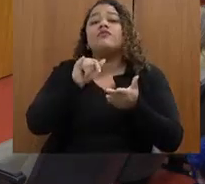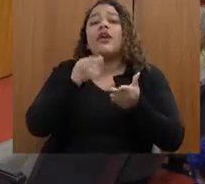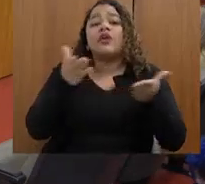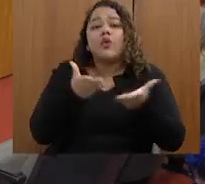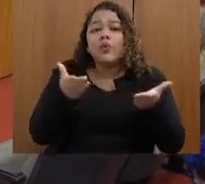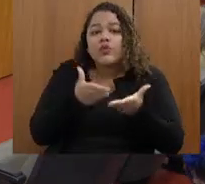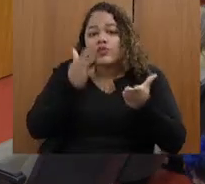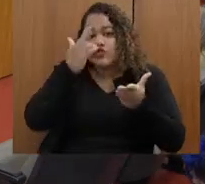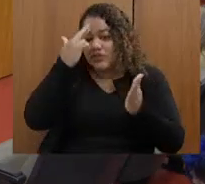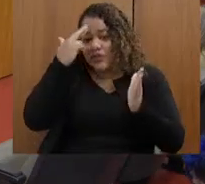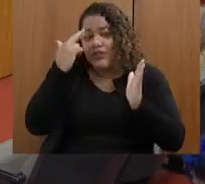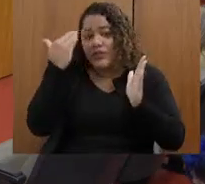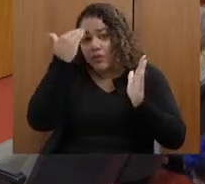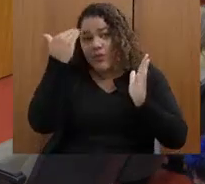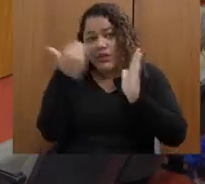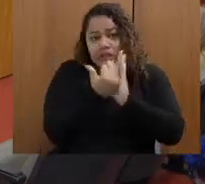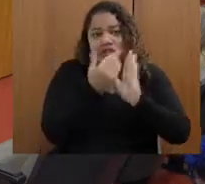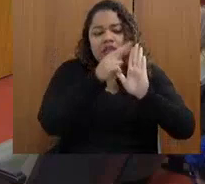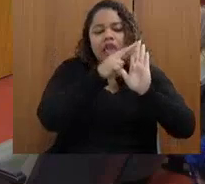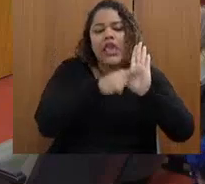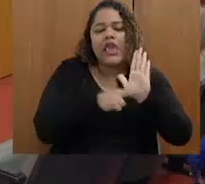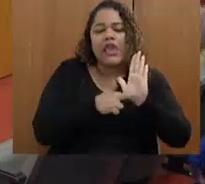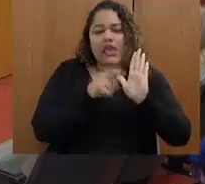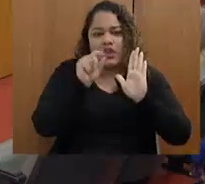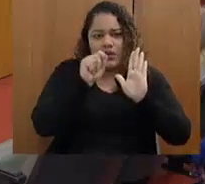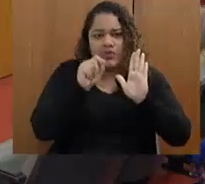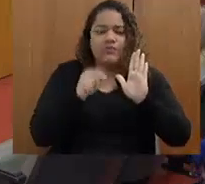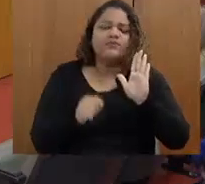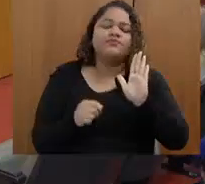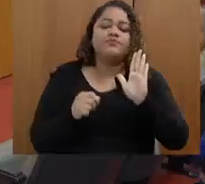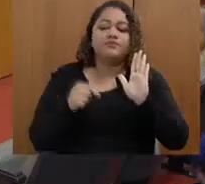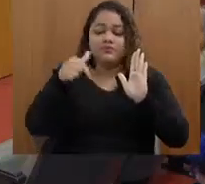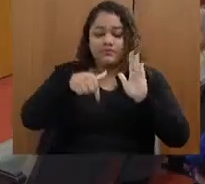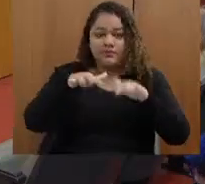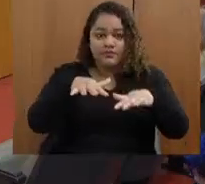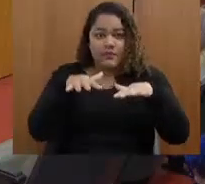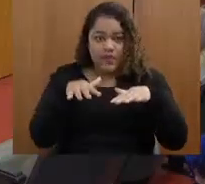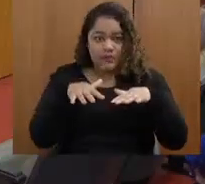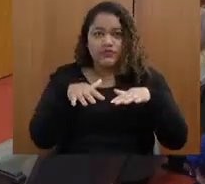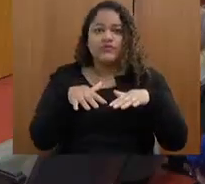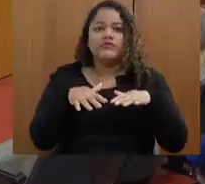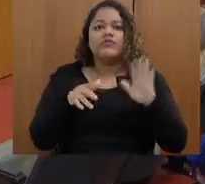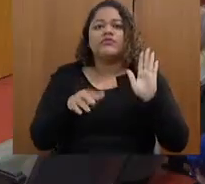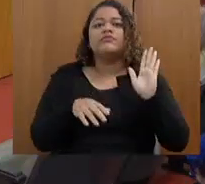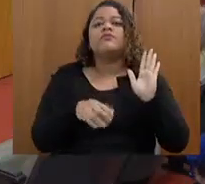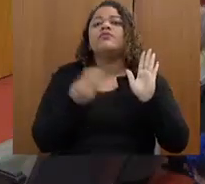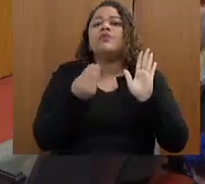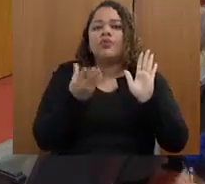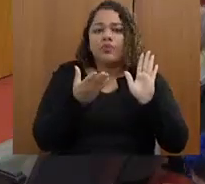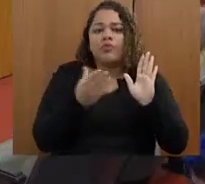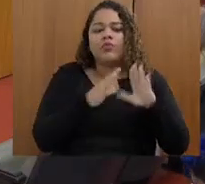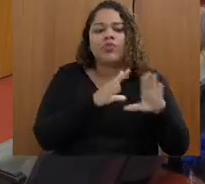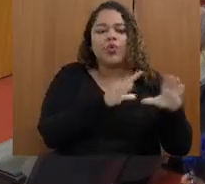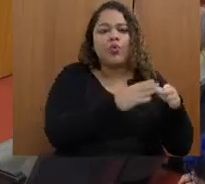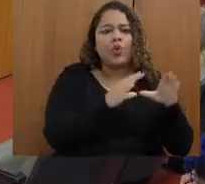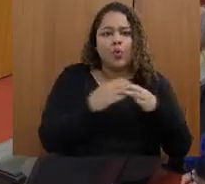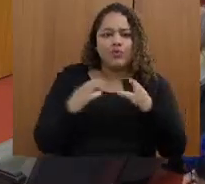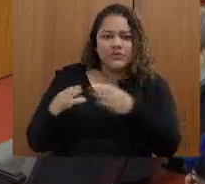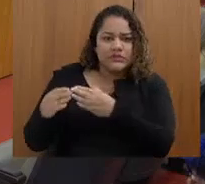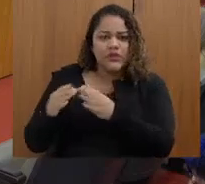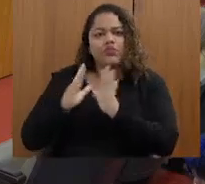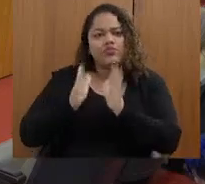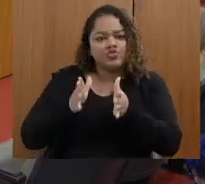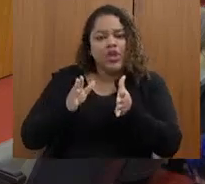e procedimentos para essa audiência as comissões aprovaram requerimento